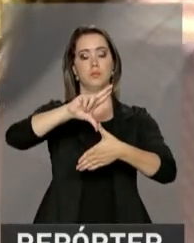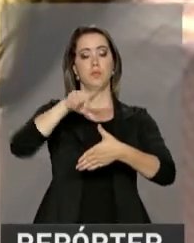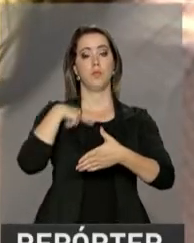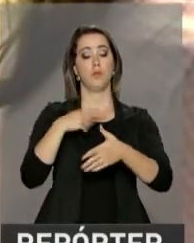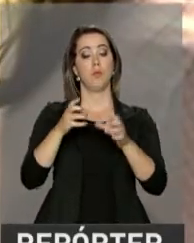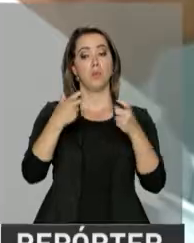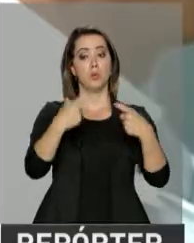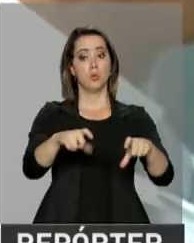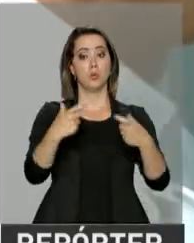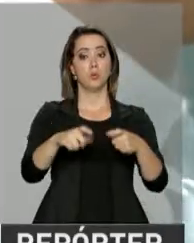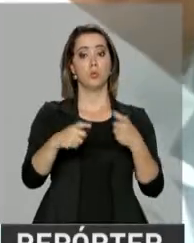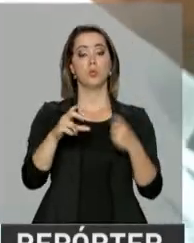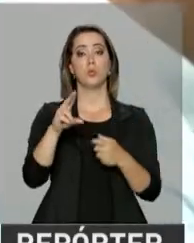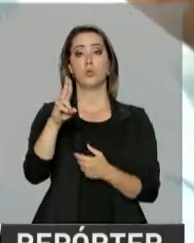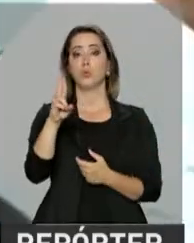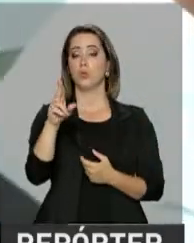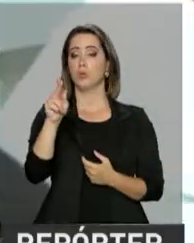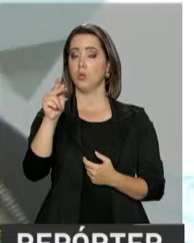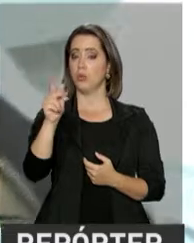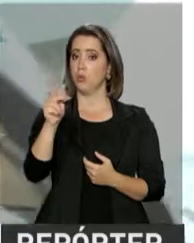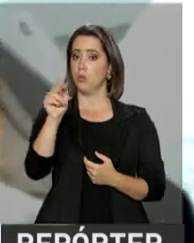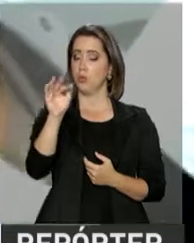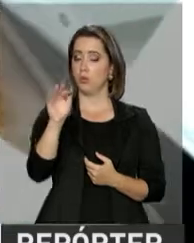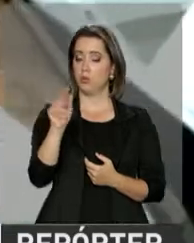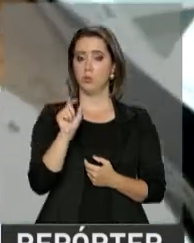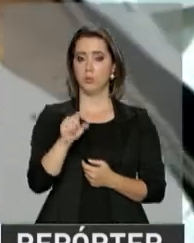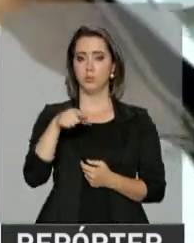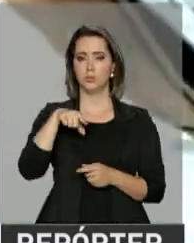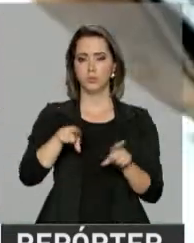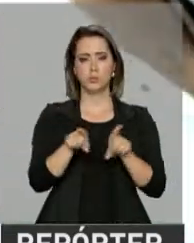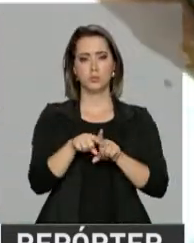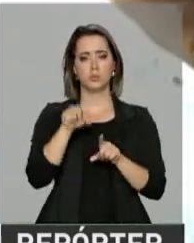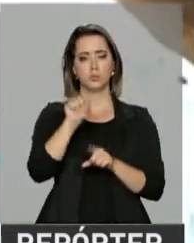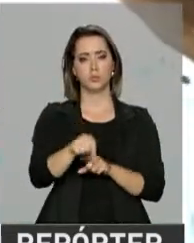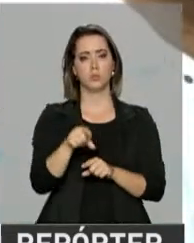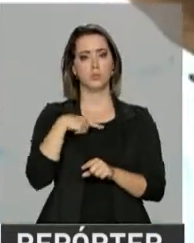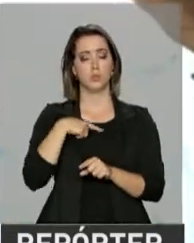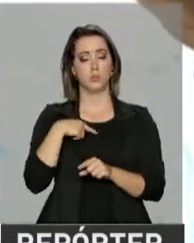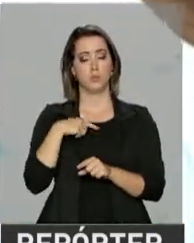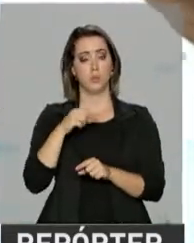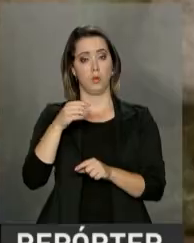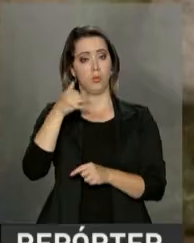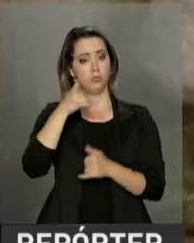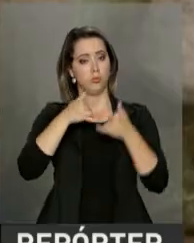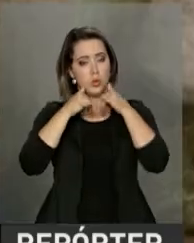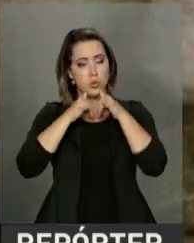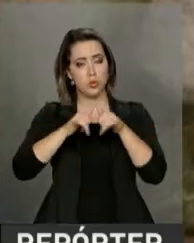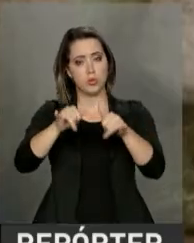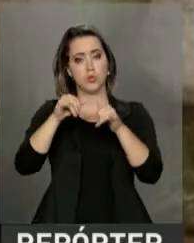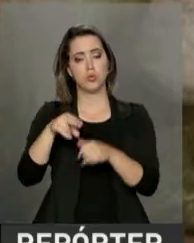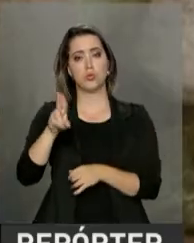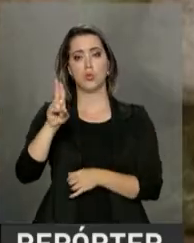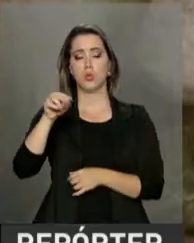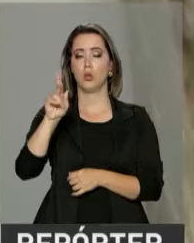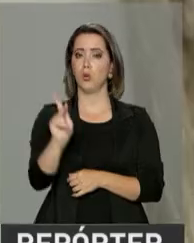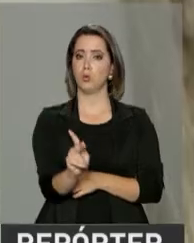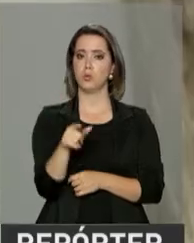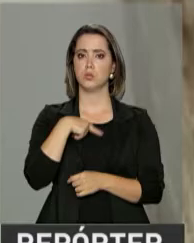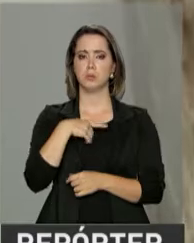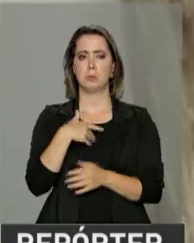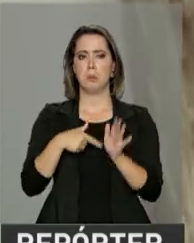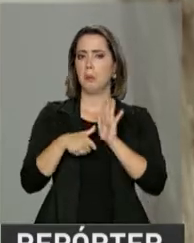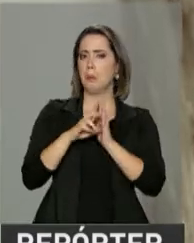de radiações do instituto de pesquisas energéticas e nucleares da universidade de são paulo um trabalho que no início causou